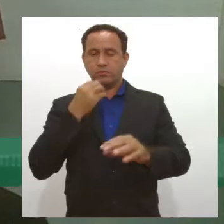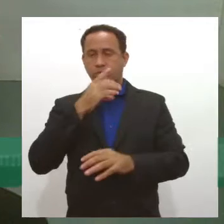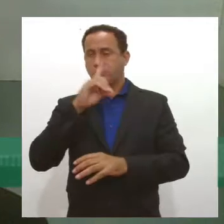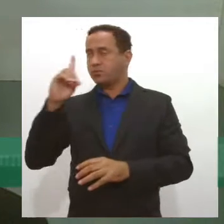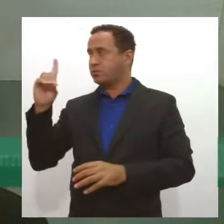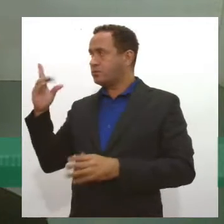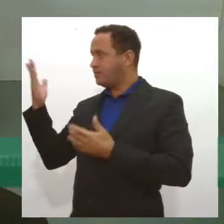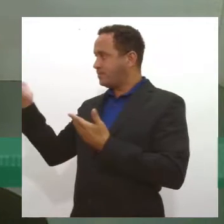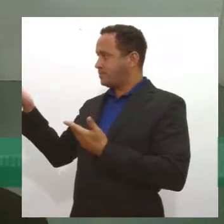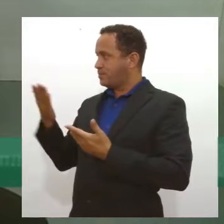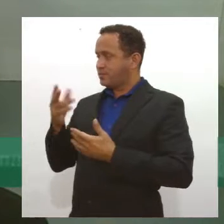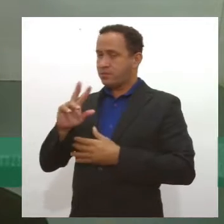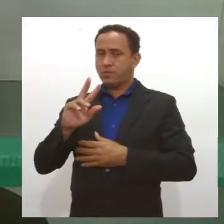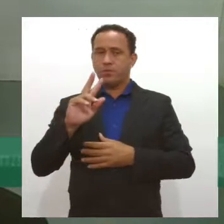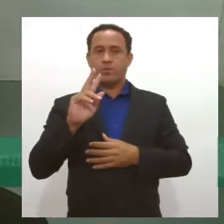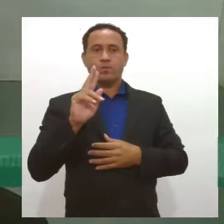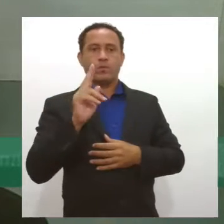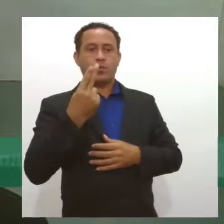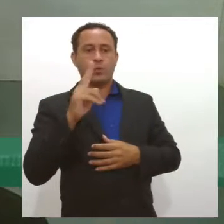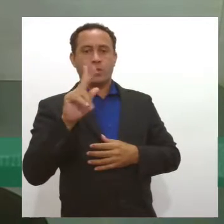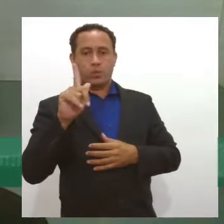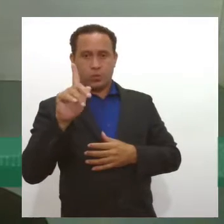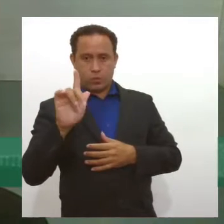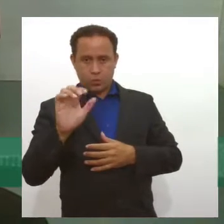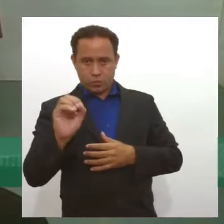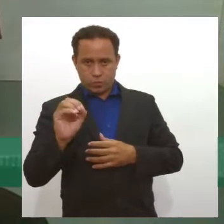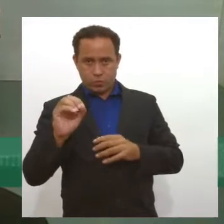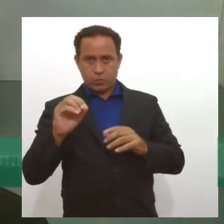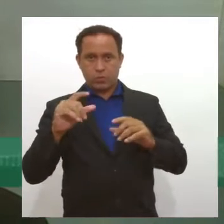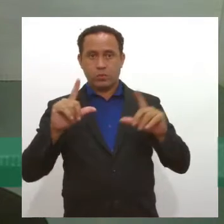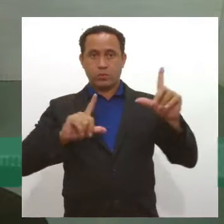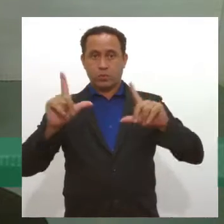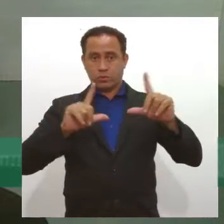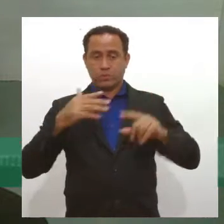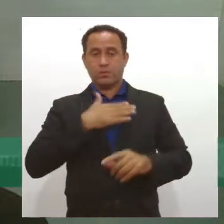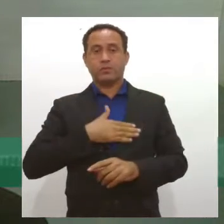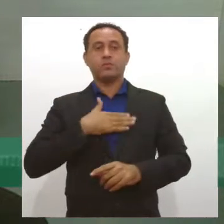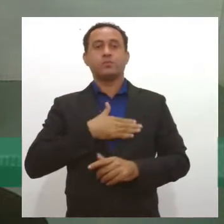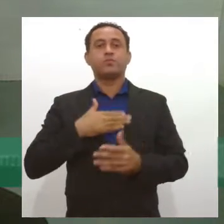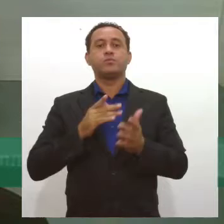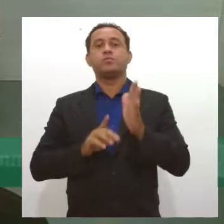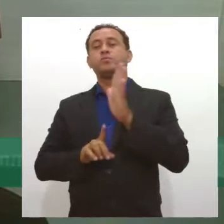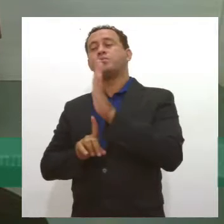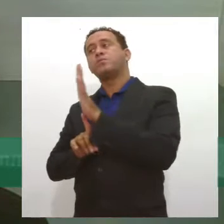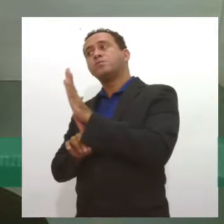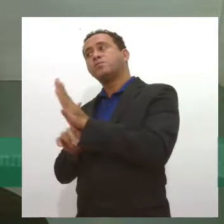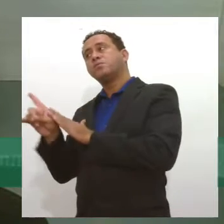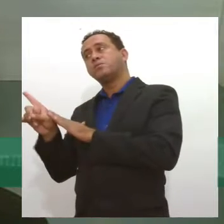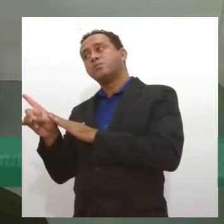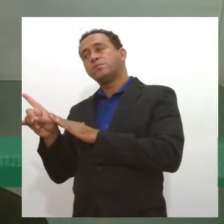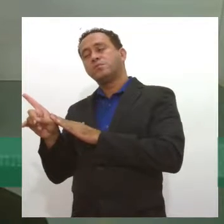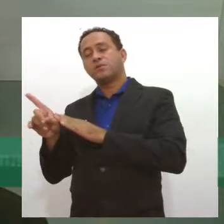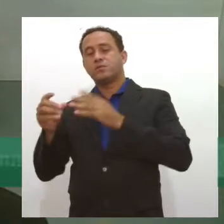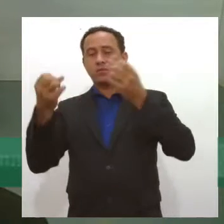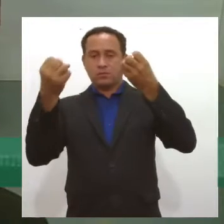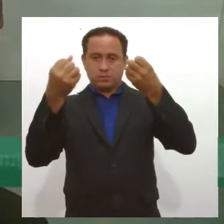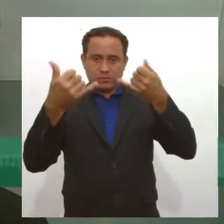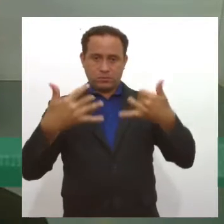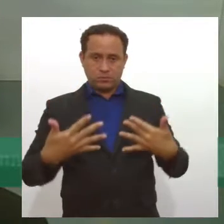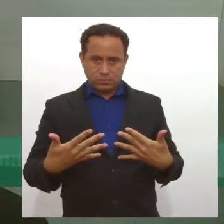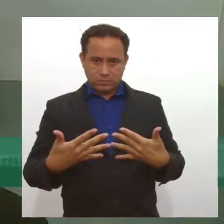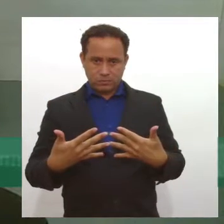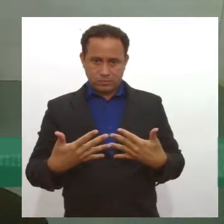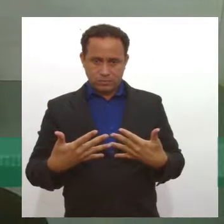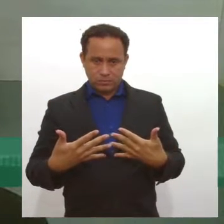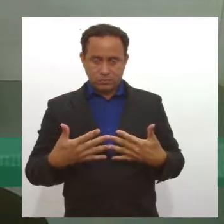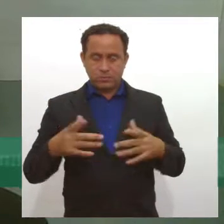seja muito bem-vindo aqui ao Congresso em Pauta. Eu gostaria de começar a pergunta para você, destrinchar aí para a gente, né, para os